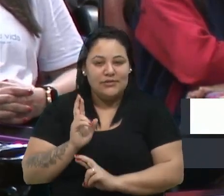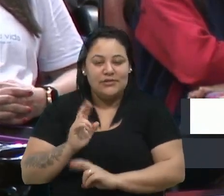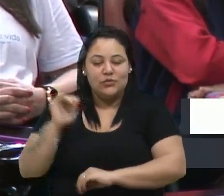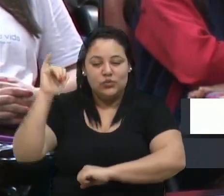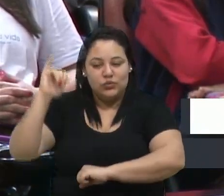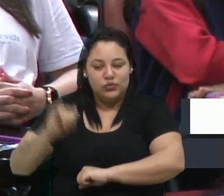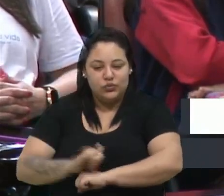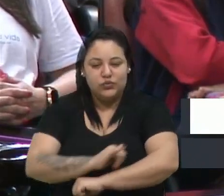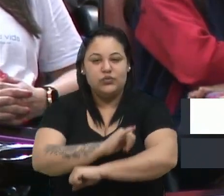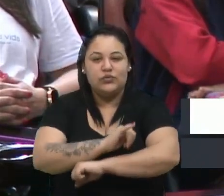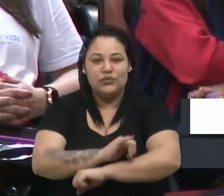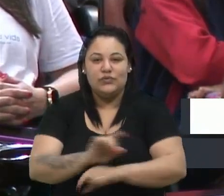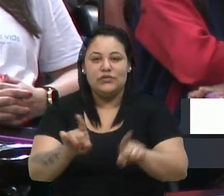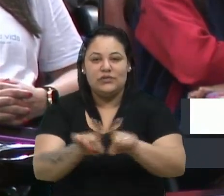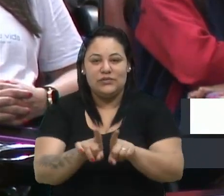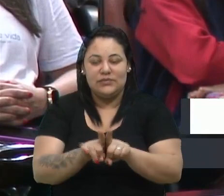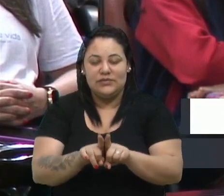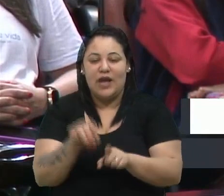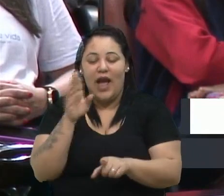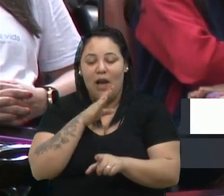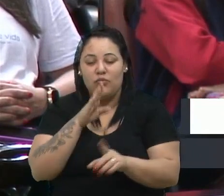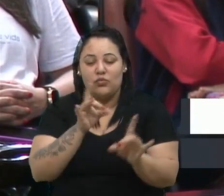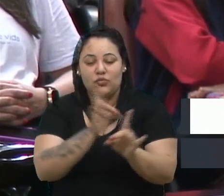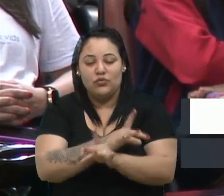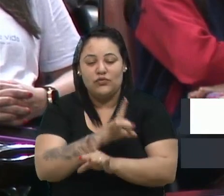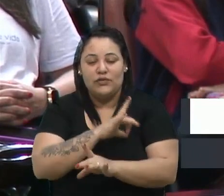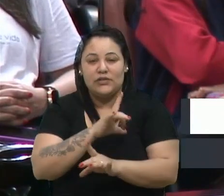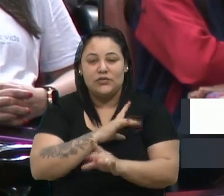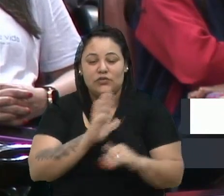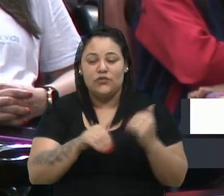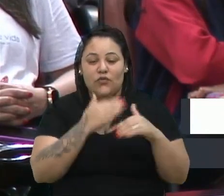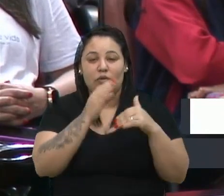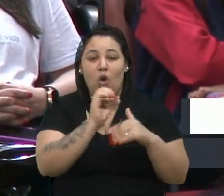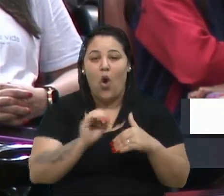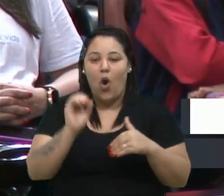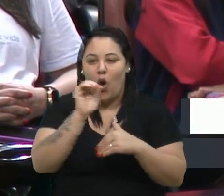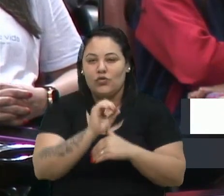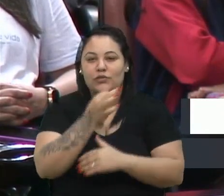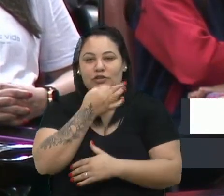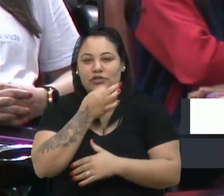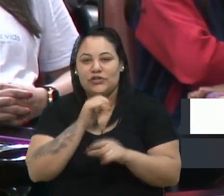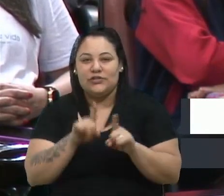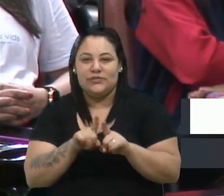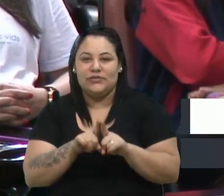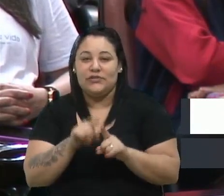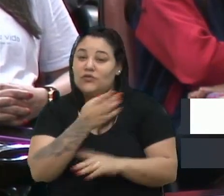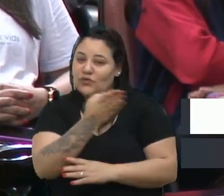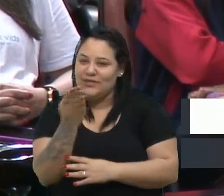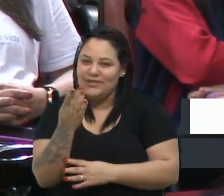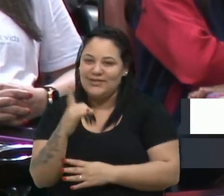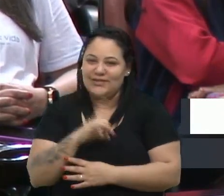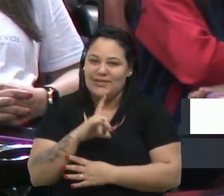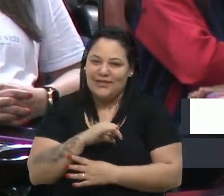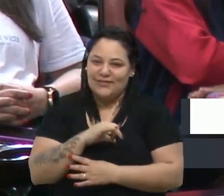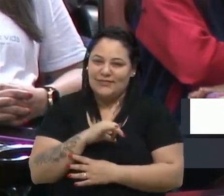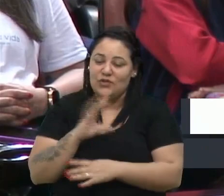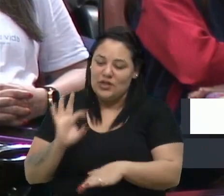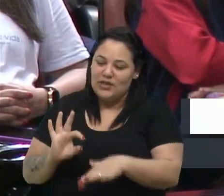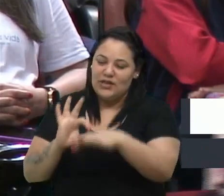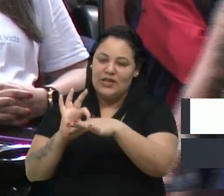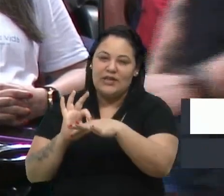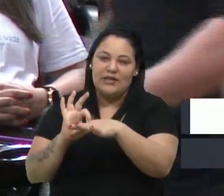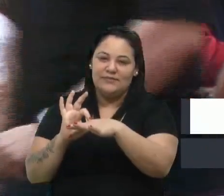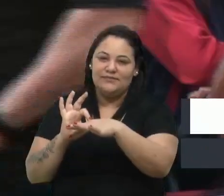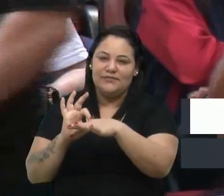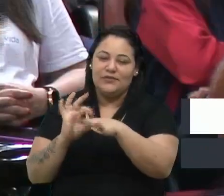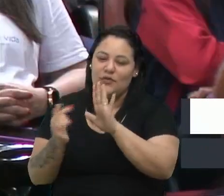trazer um grande desenvolvimento para Caxias do Sul. E vocês são as nossas bandeiras que vão levantar bem alto e